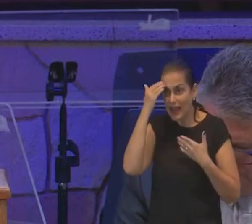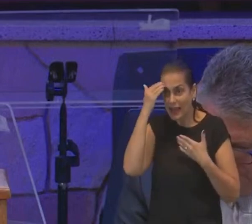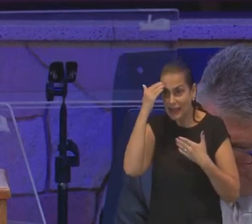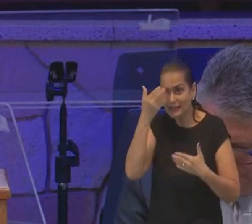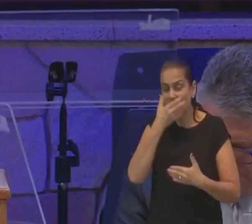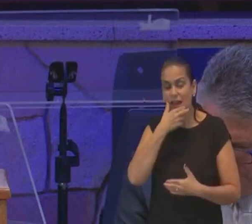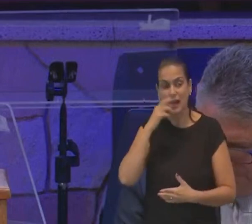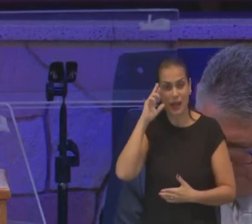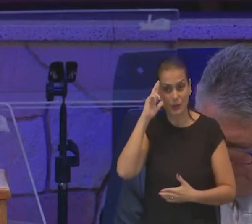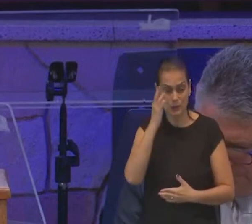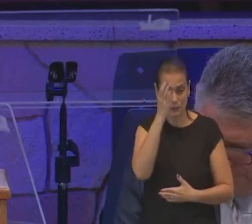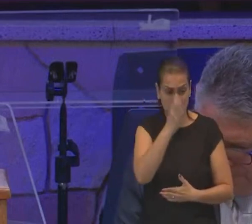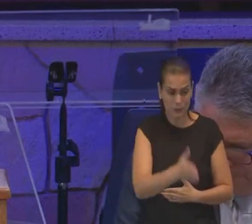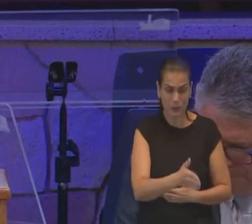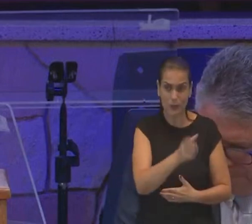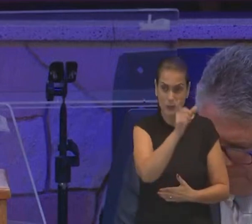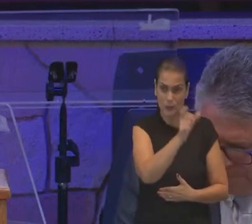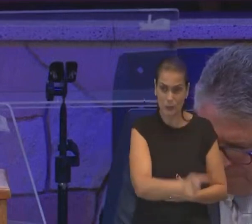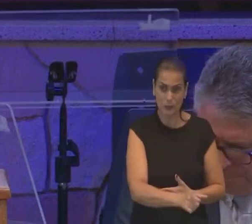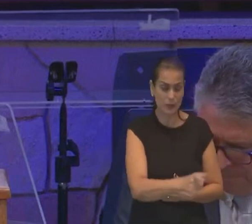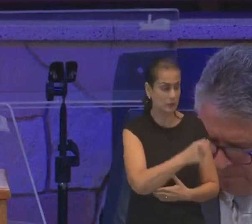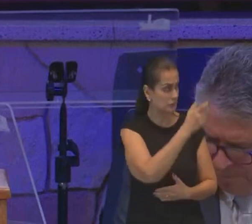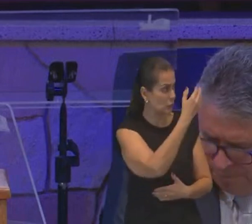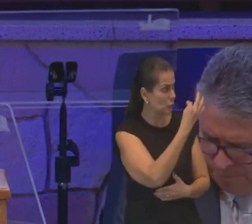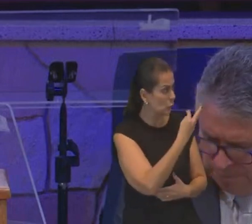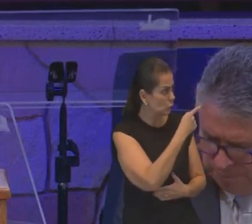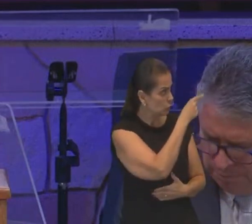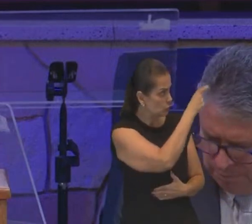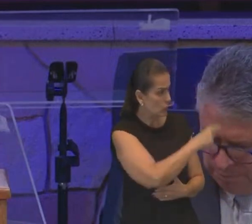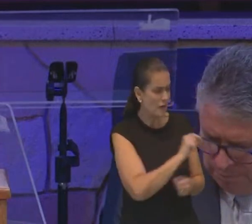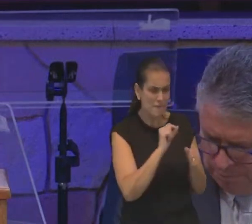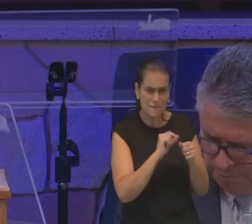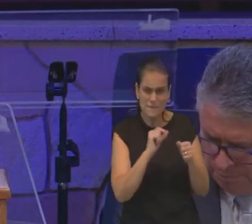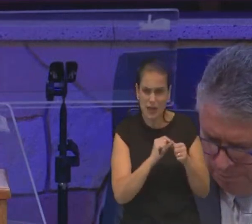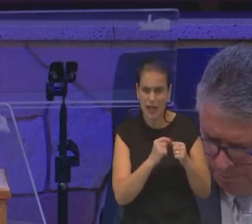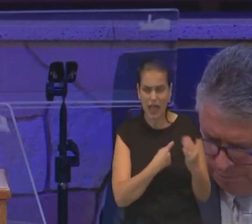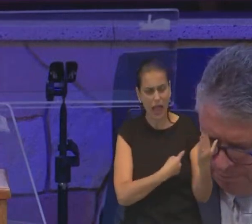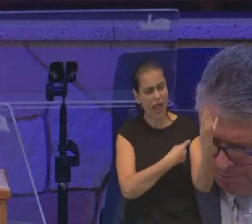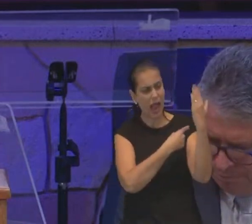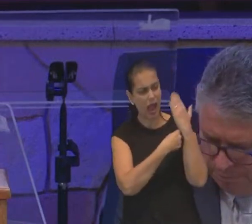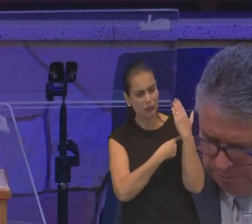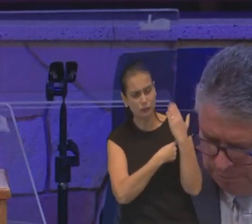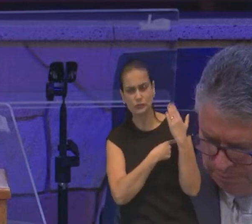ao Senhor, mestre, por tudo que o Senhor tem feito, me ajudado.